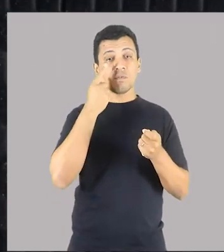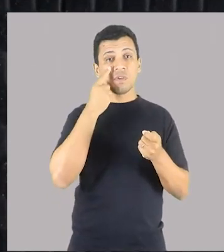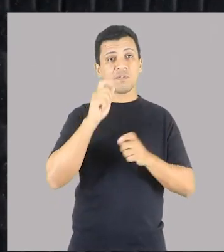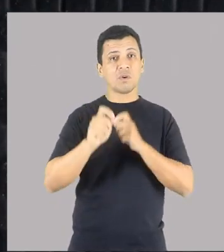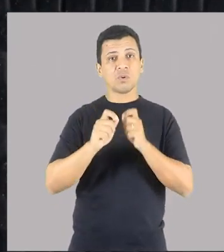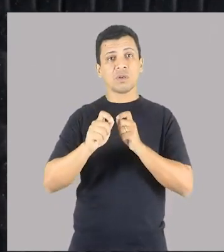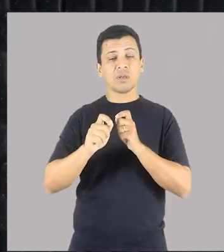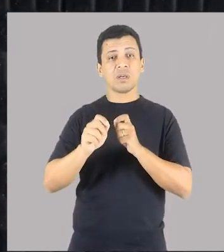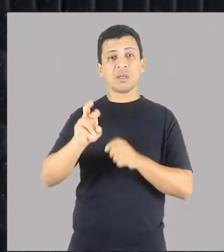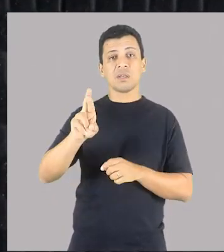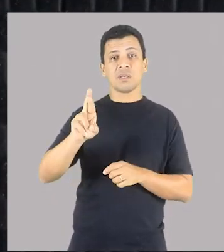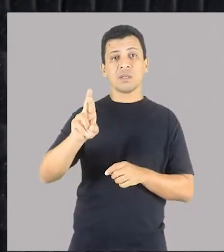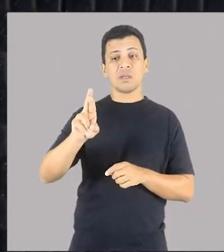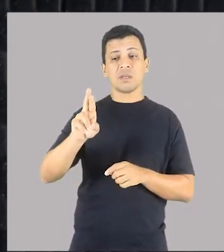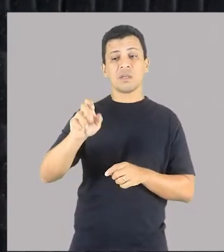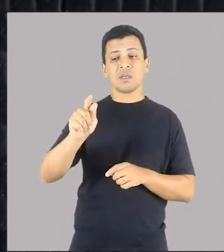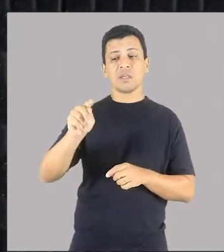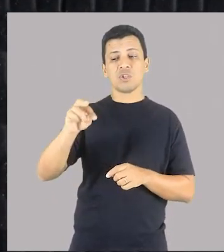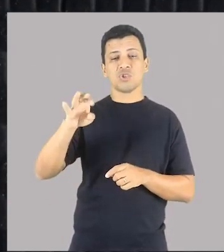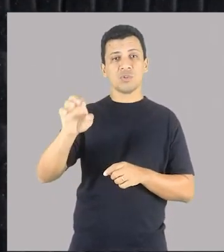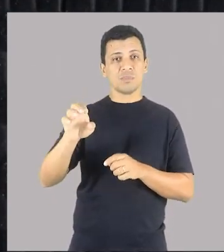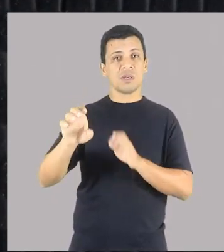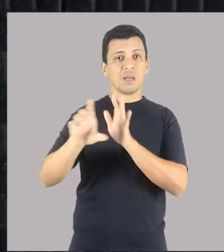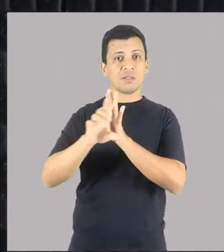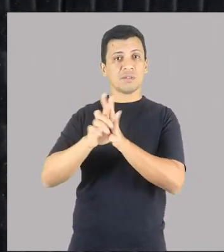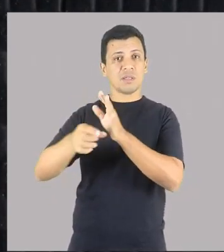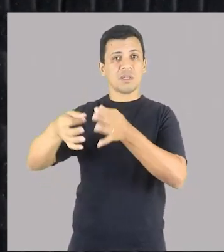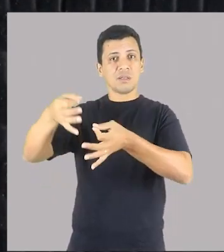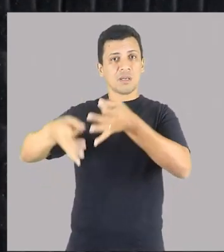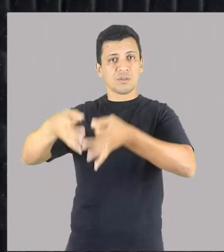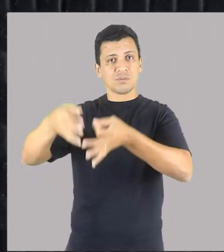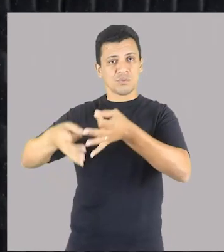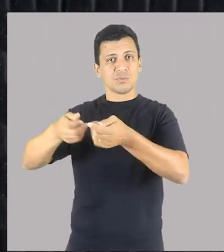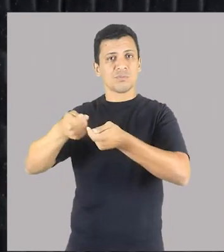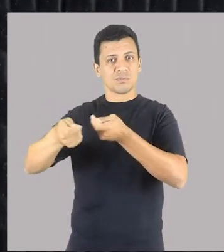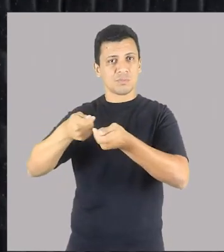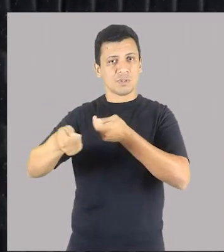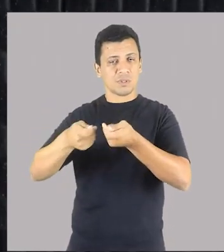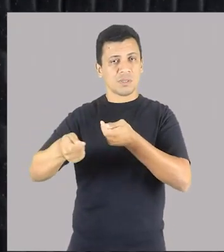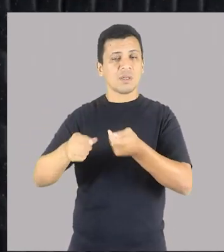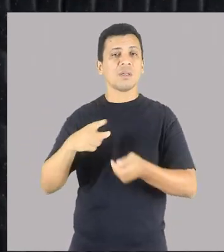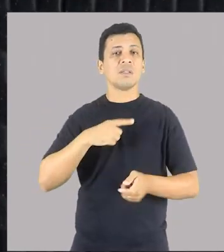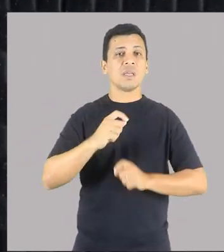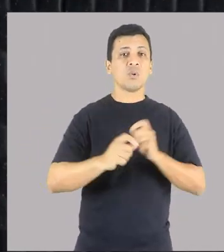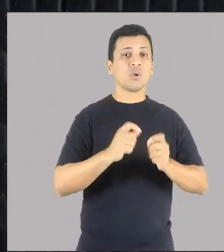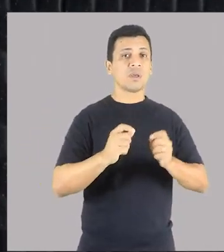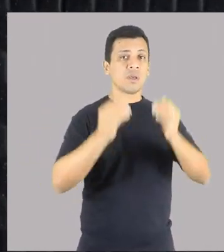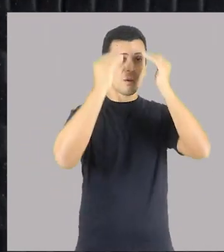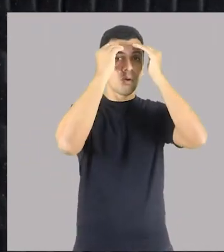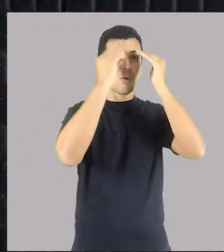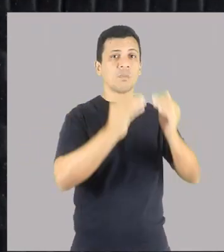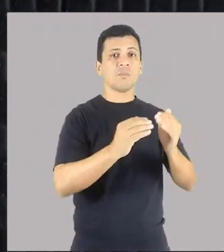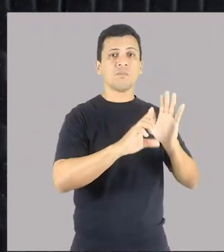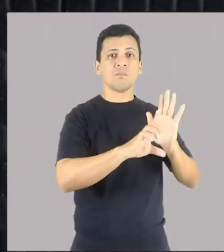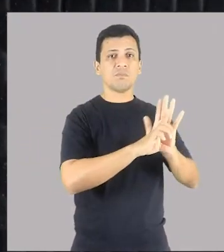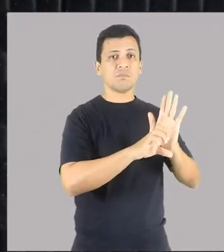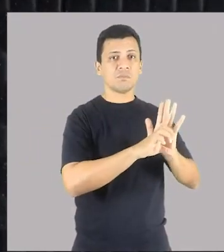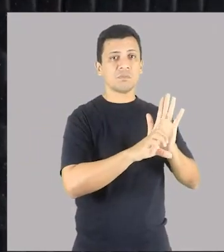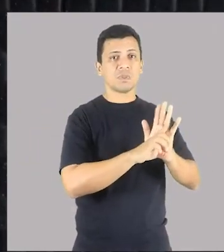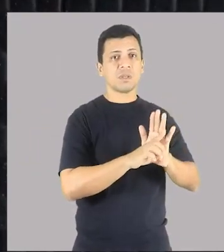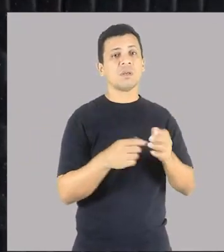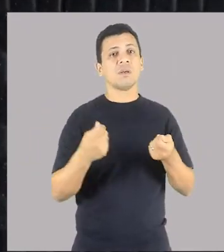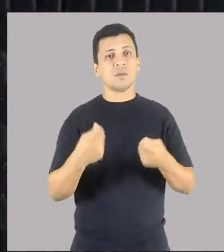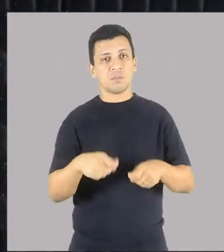regime jurídico administrativo, a administração ter que seguir de maneira estrita a legalidade, é